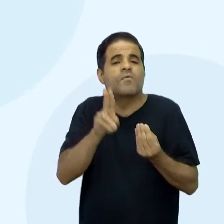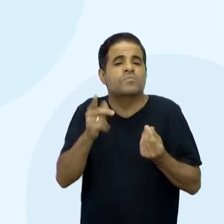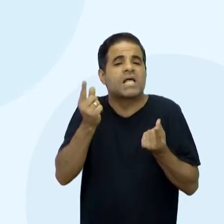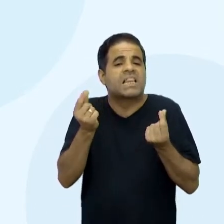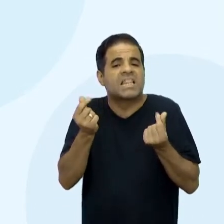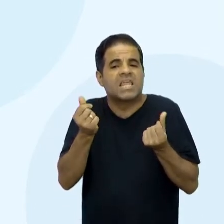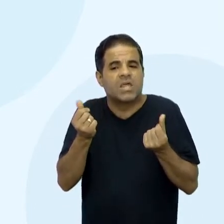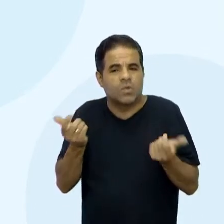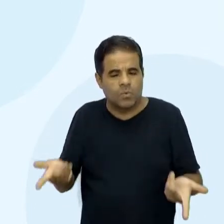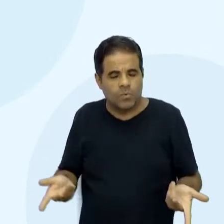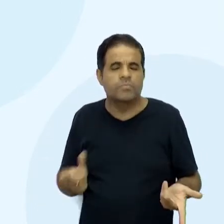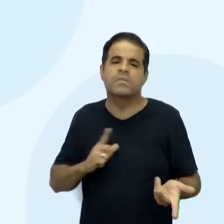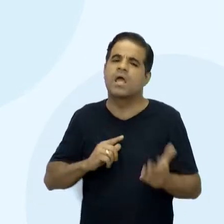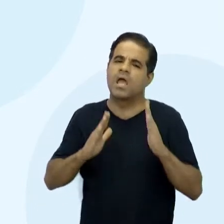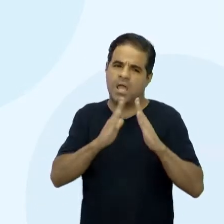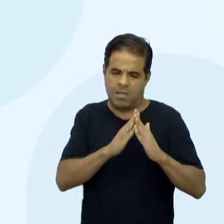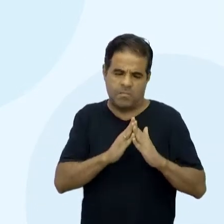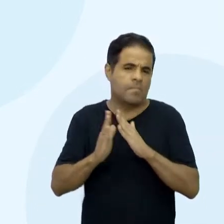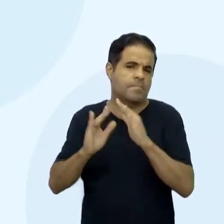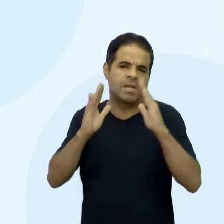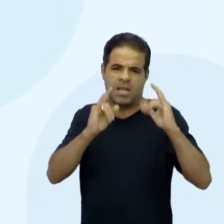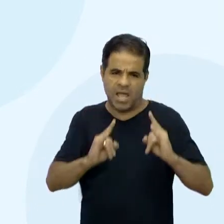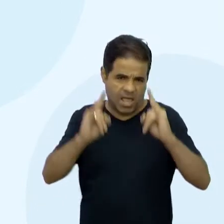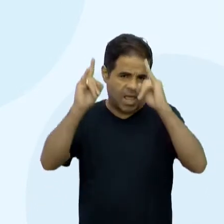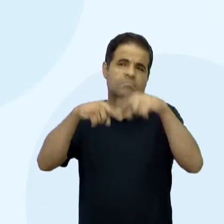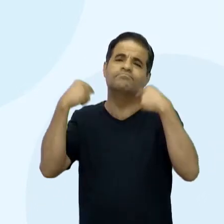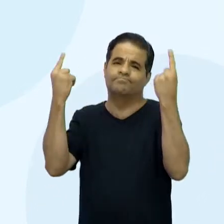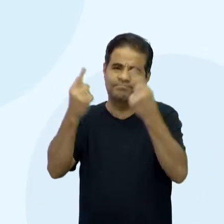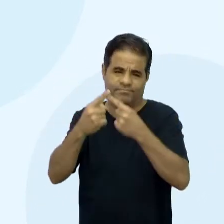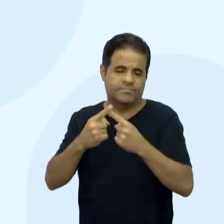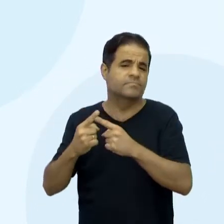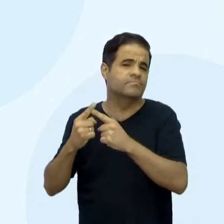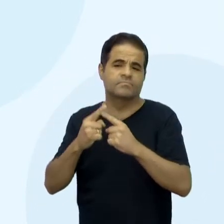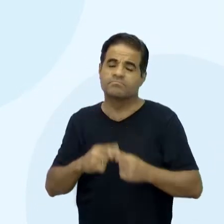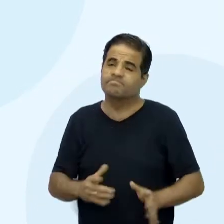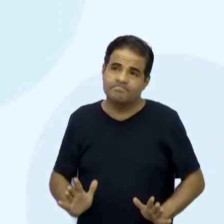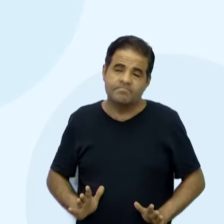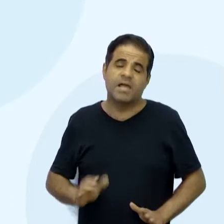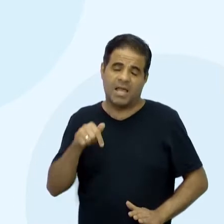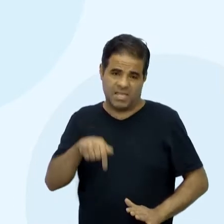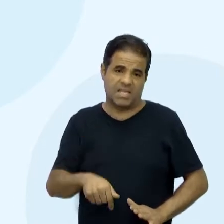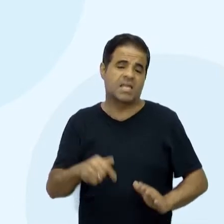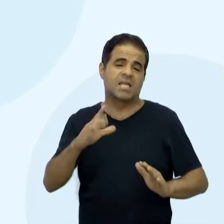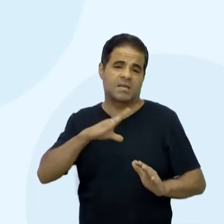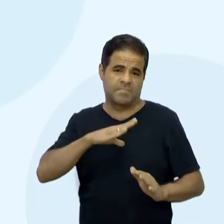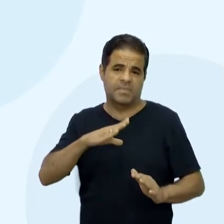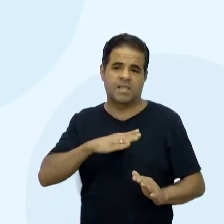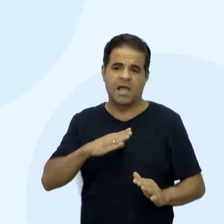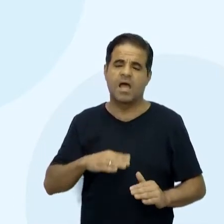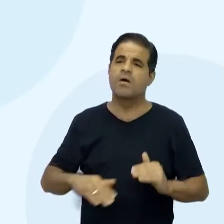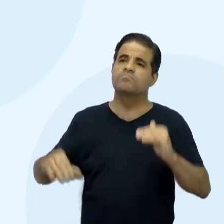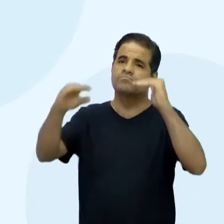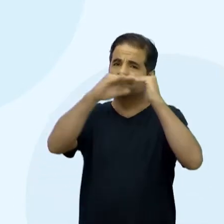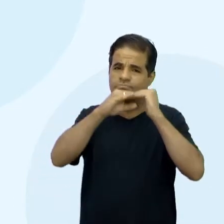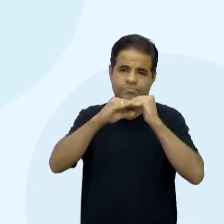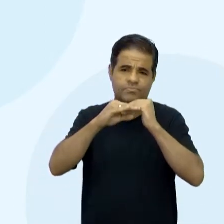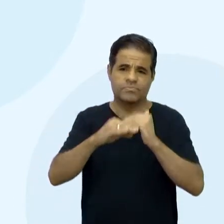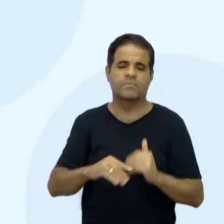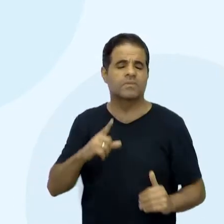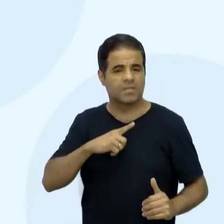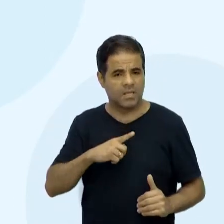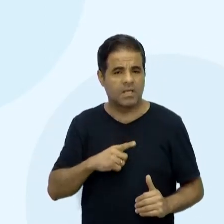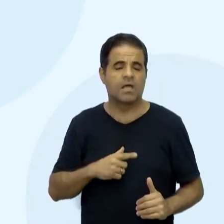Tem financiamentos imobiliários aí, que hoje em dia os imóveis, pelo menos aqui na capital, eles estão super em alta. Tem